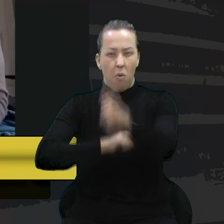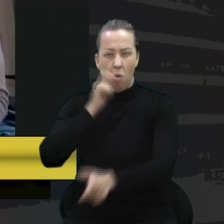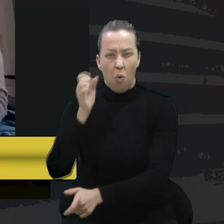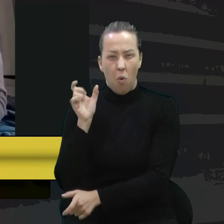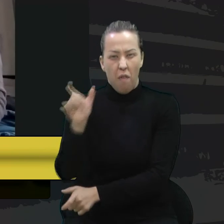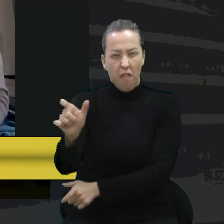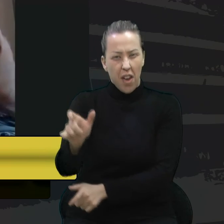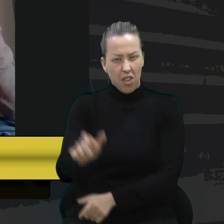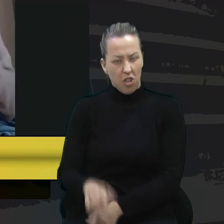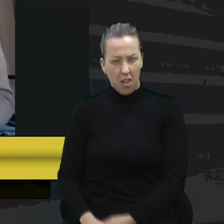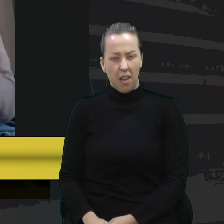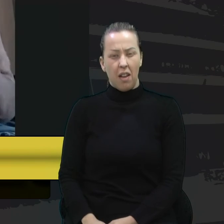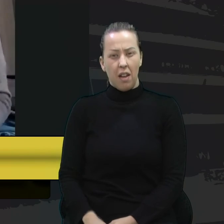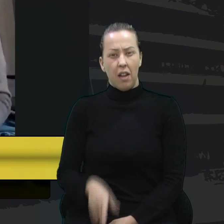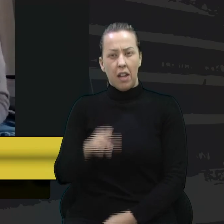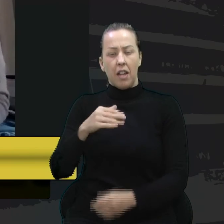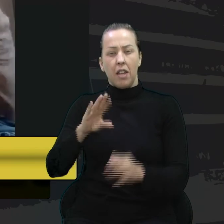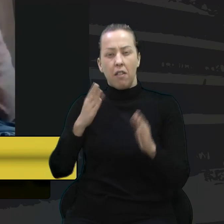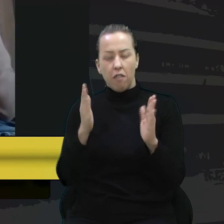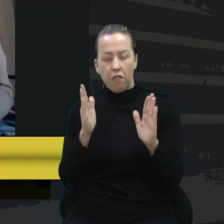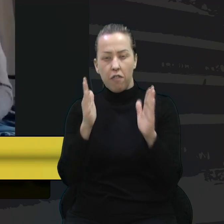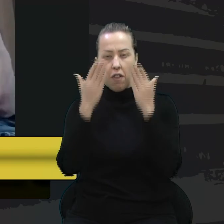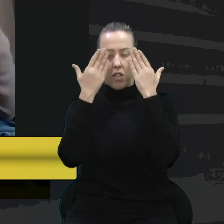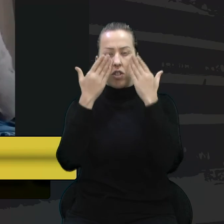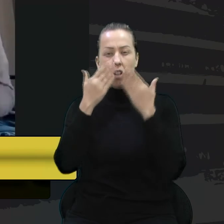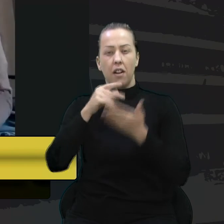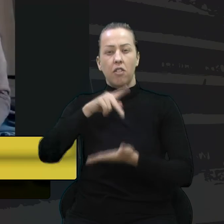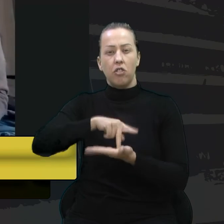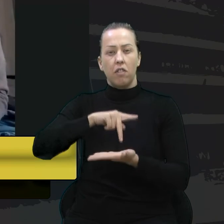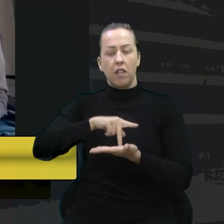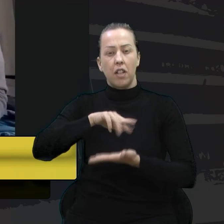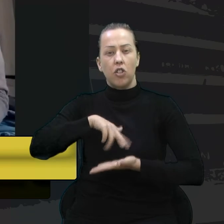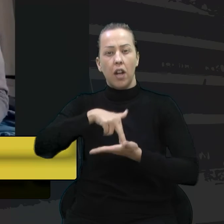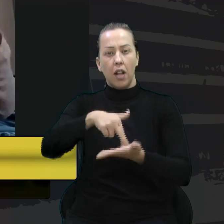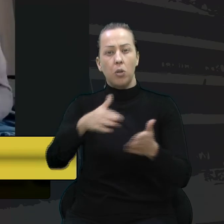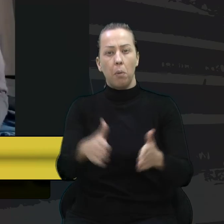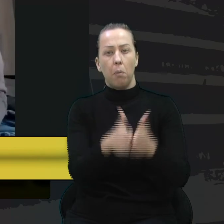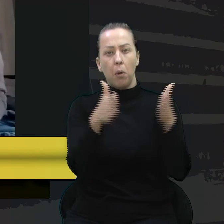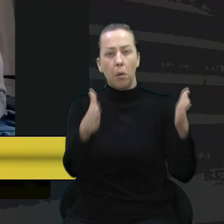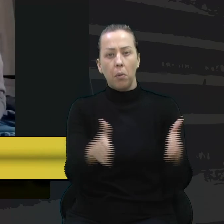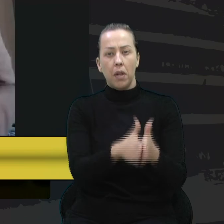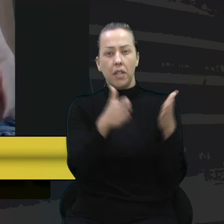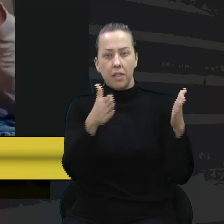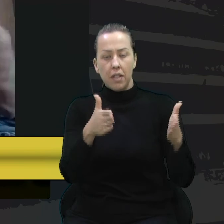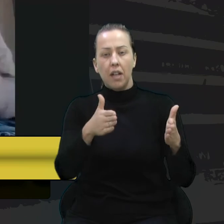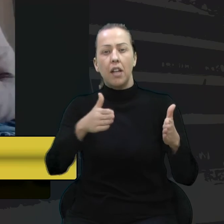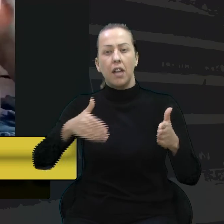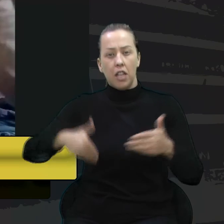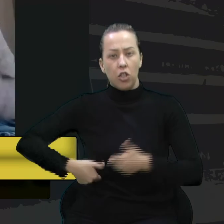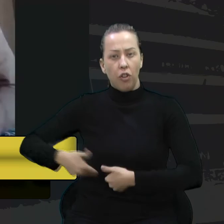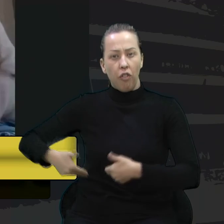e não aquela que fecha os olhos para a realidade de pobreza, de miséria